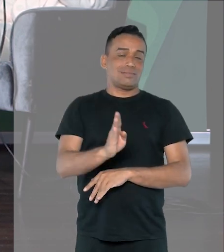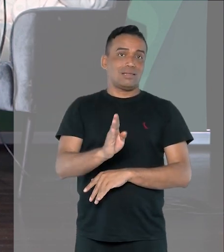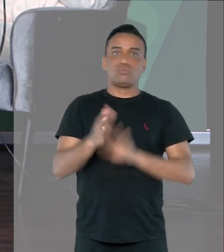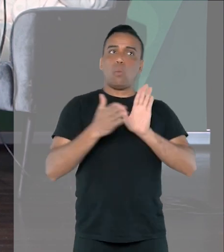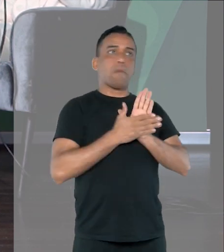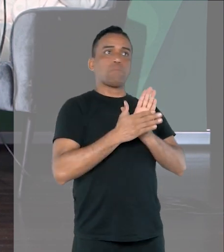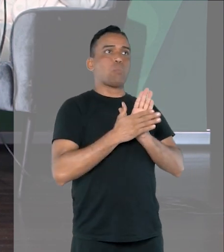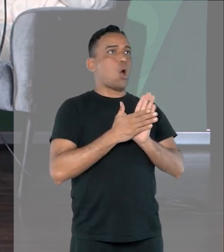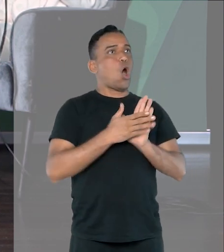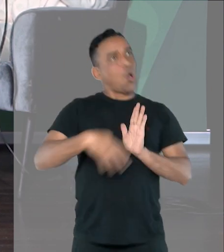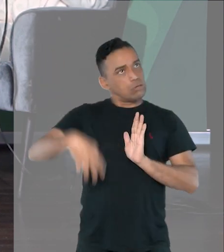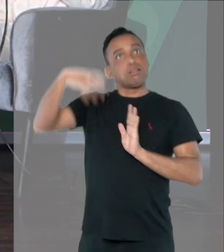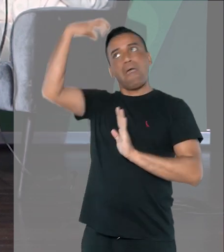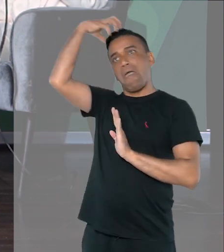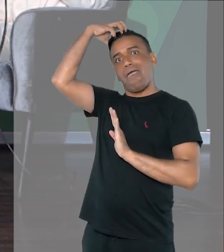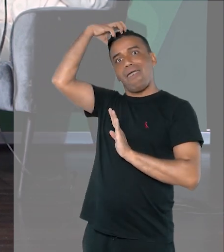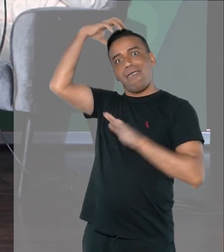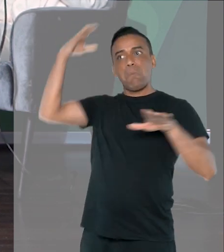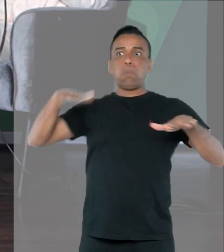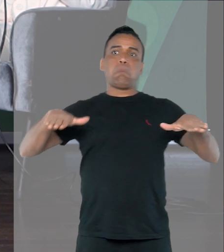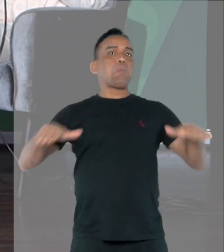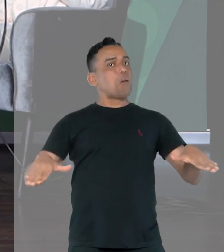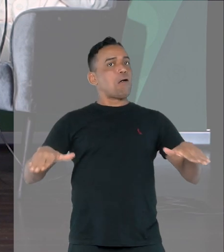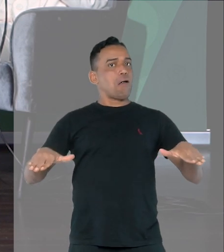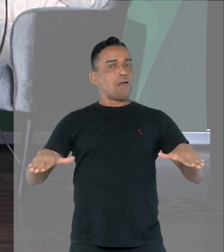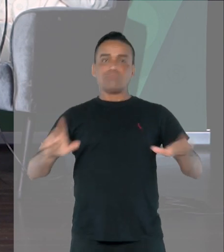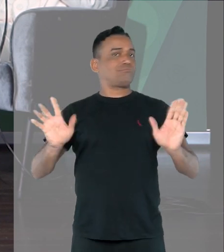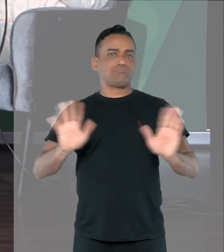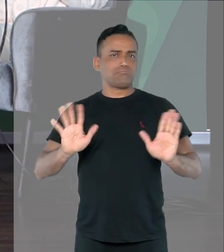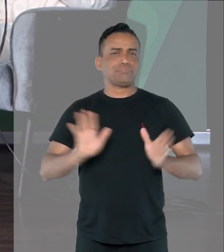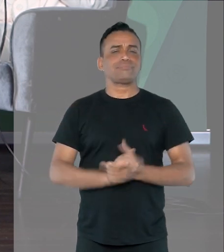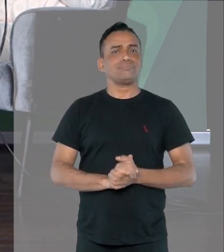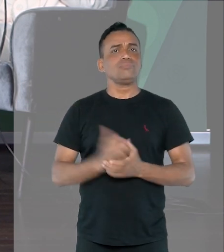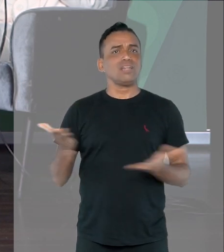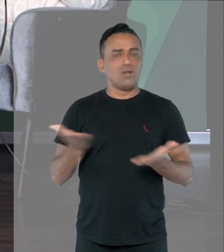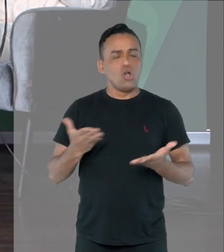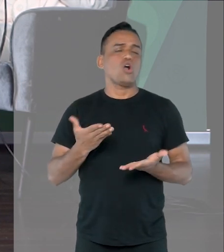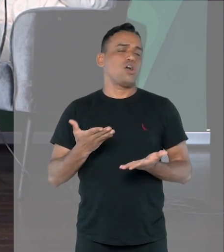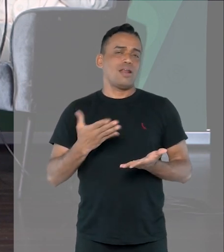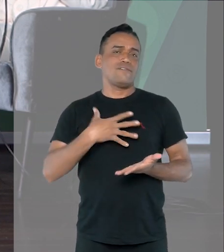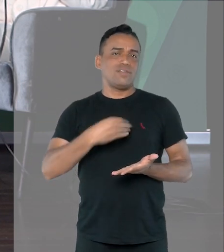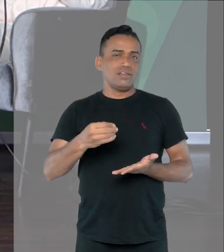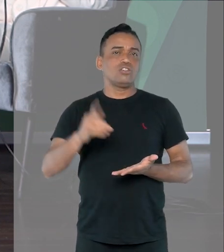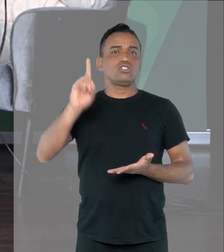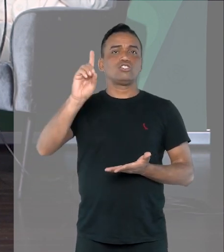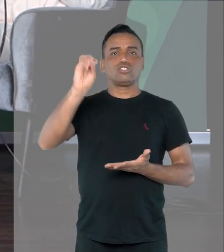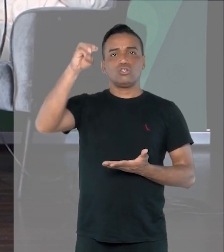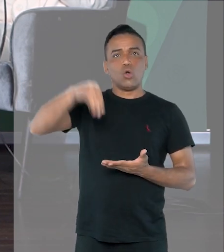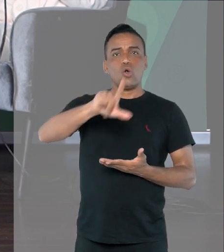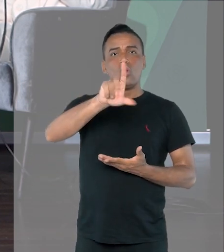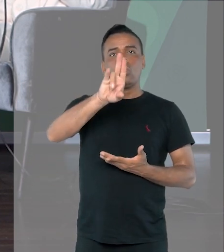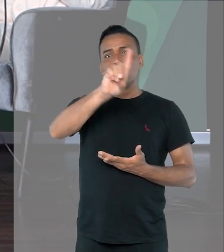tinha o Luís. Né? Agora, os filhos de Dom Luís vêm mais tarde, o mais velho vem para cá, Henrique,